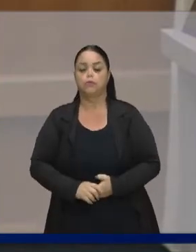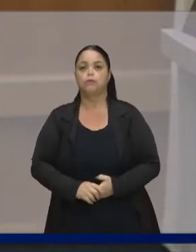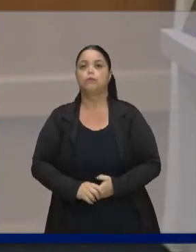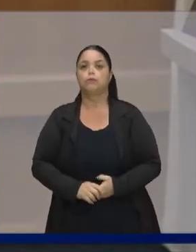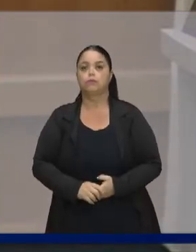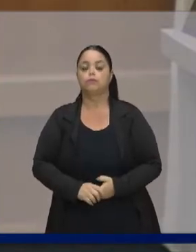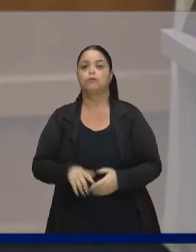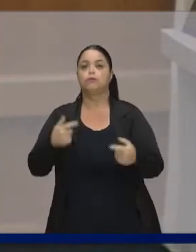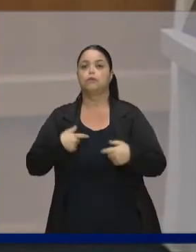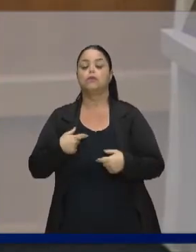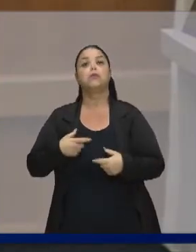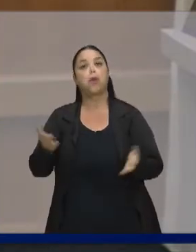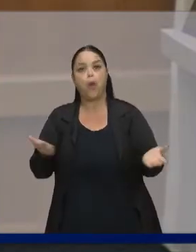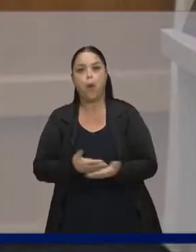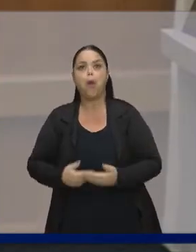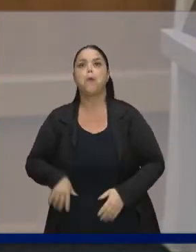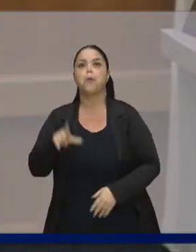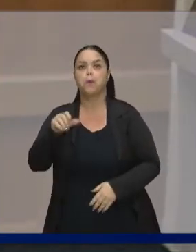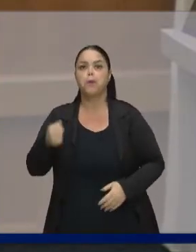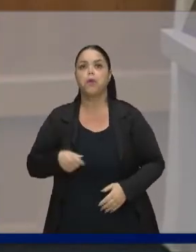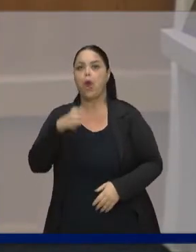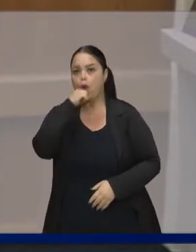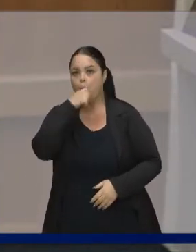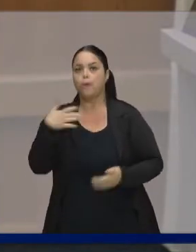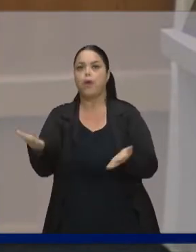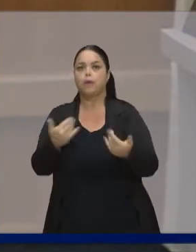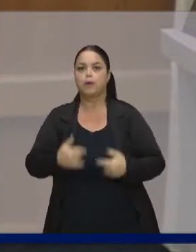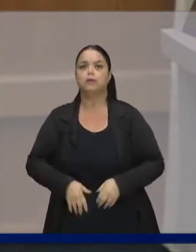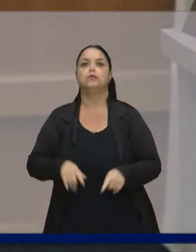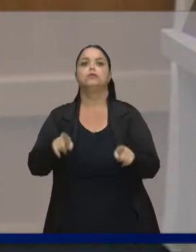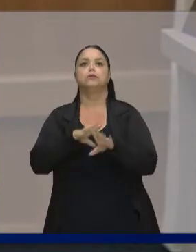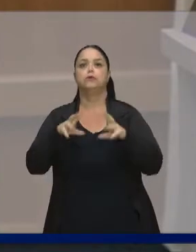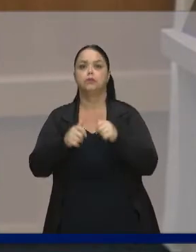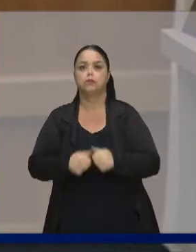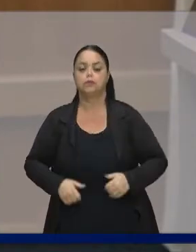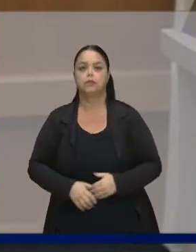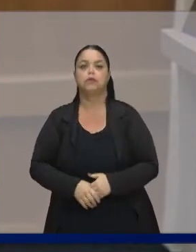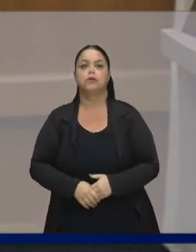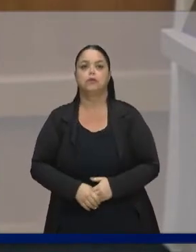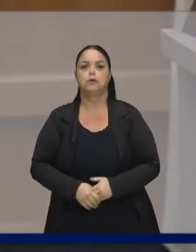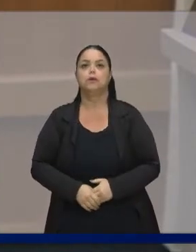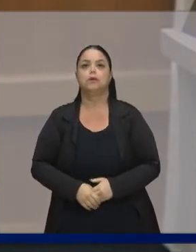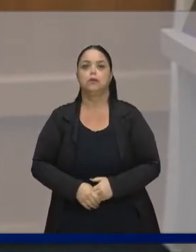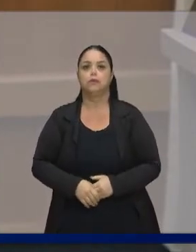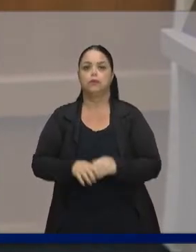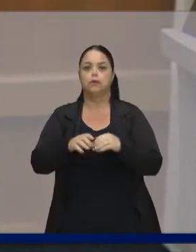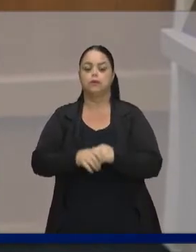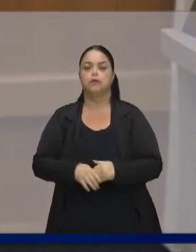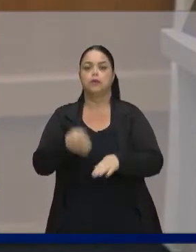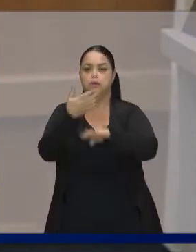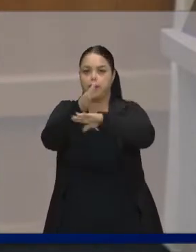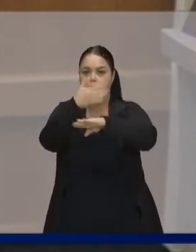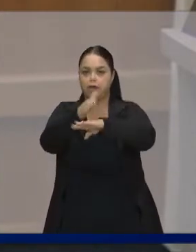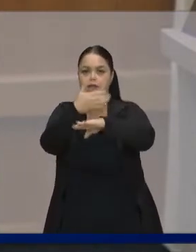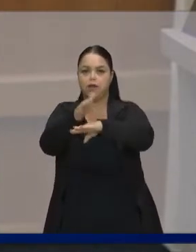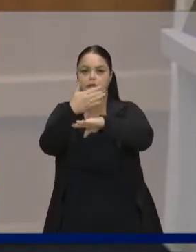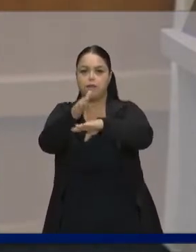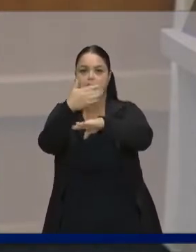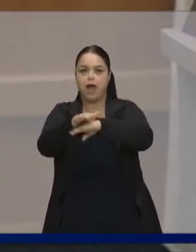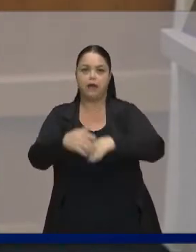a ordenação dele, nesse sábado, fez o convite também para todos nós, estaremos lá participando,